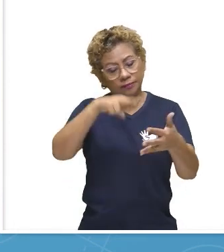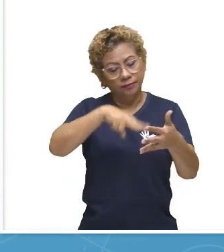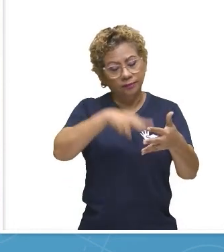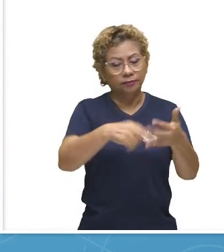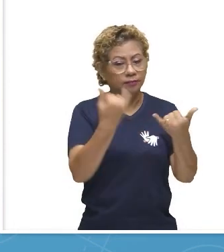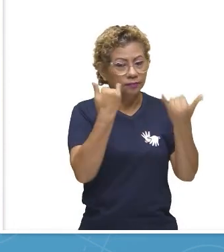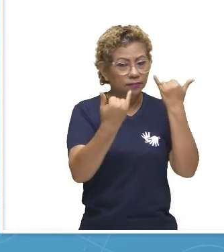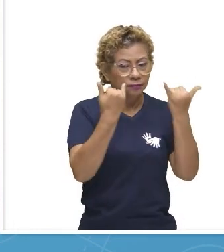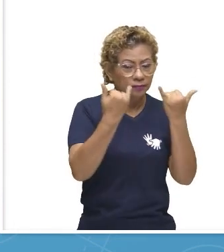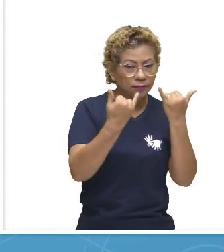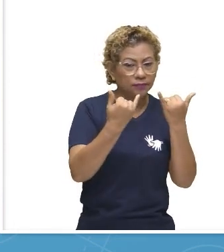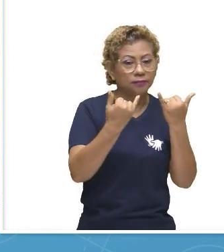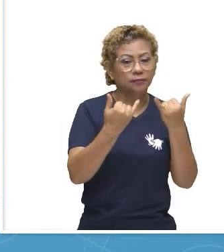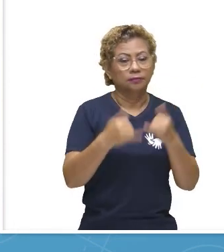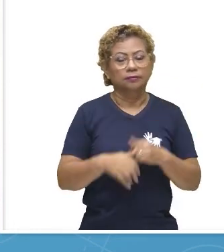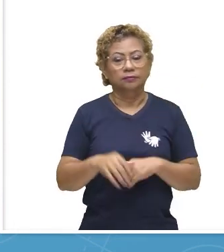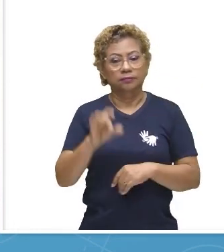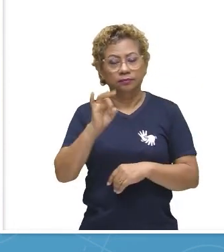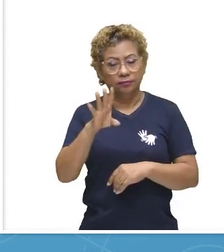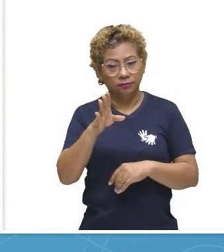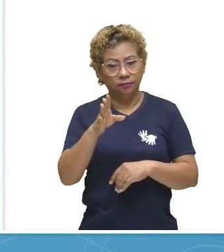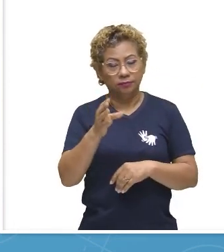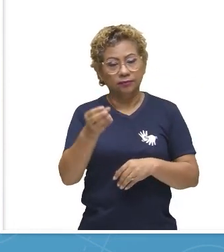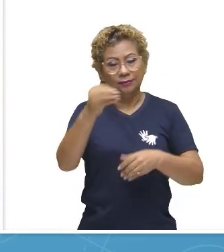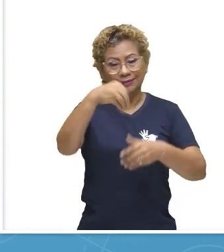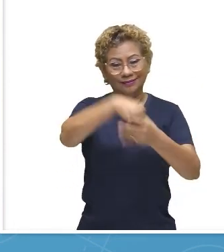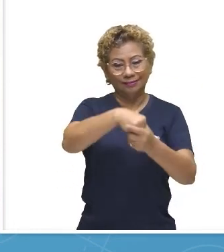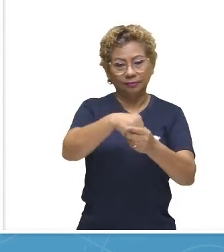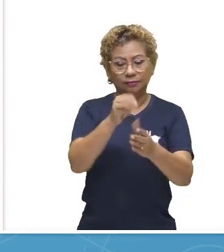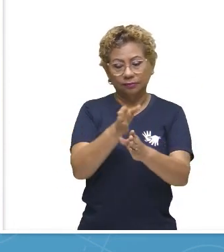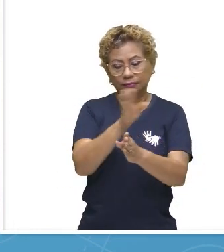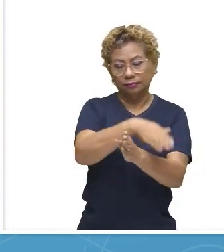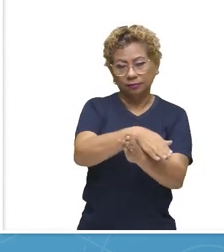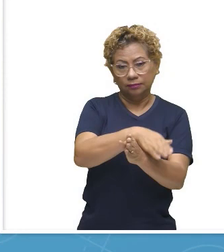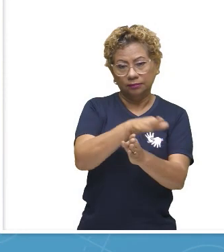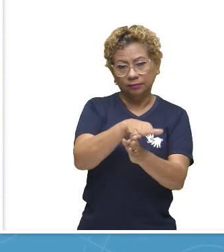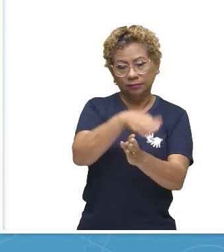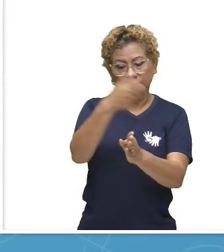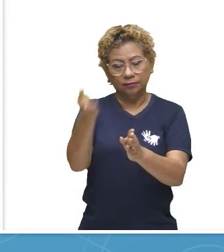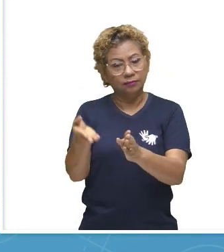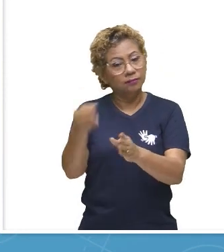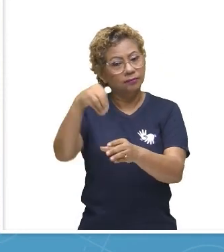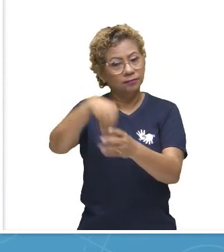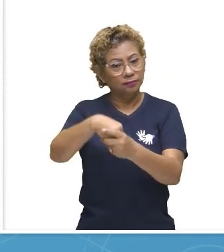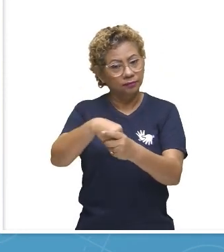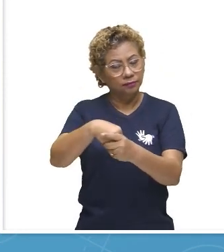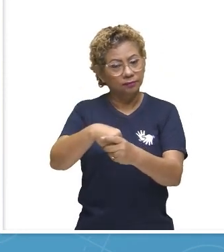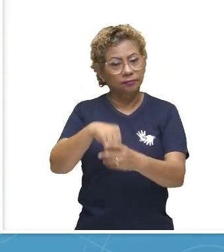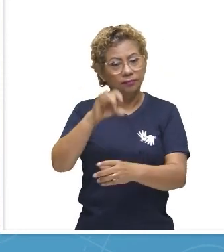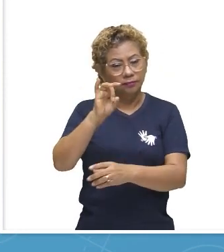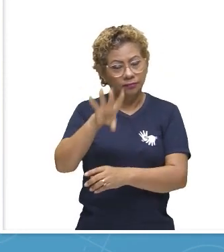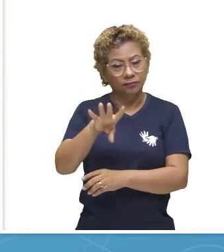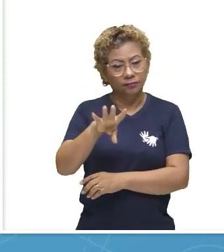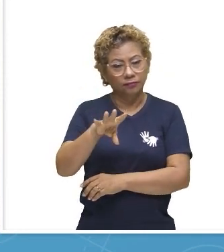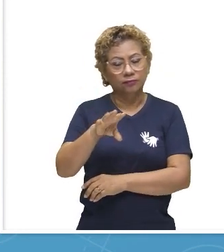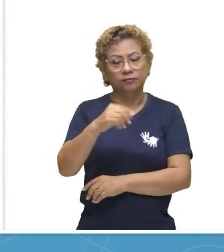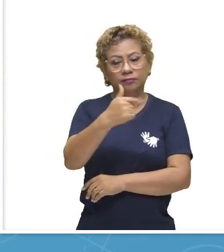só vai ser 2 e 3 e 6 e 7. E os alternos